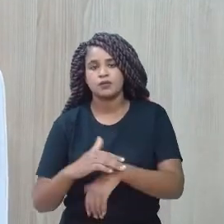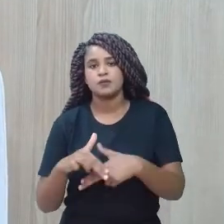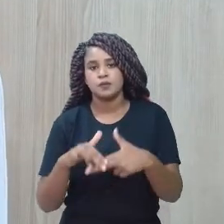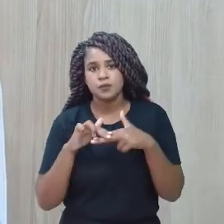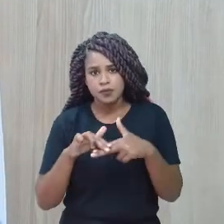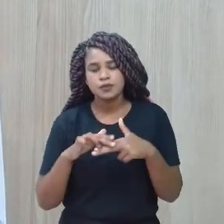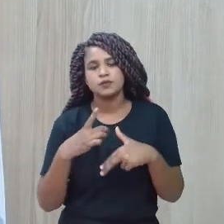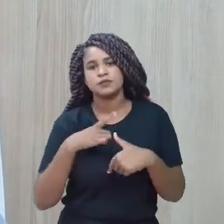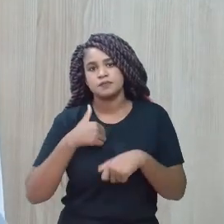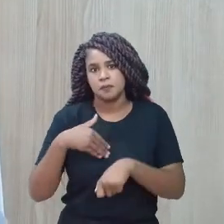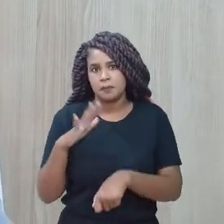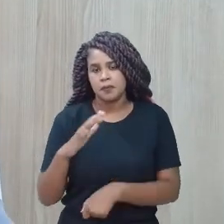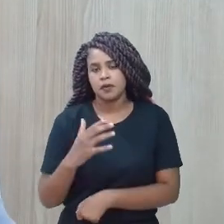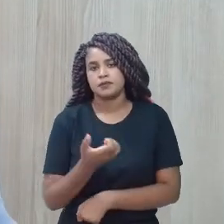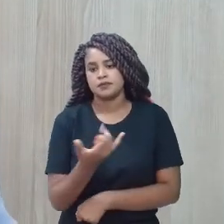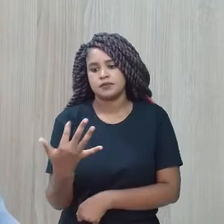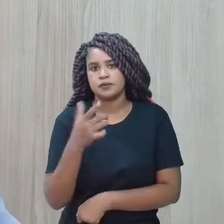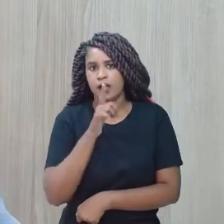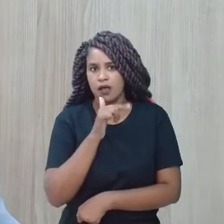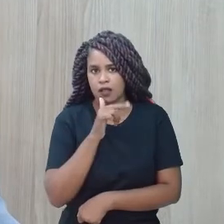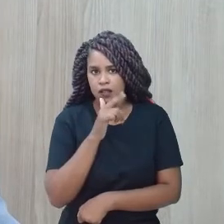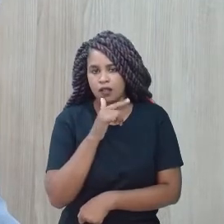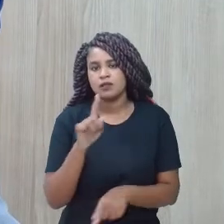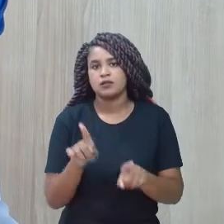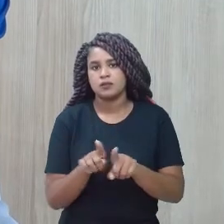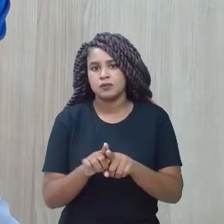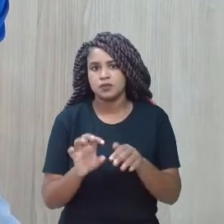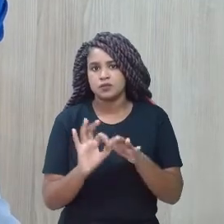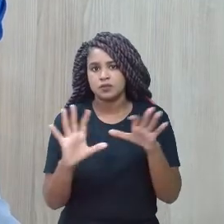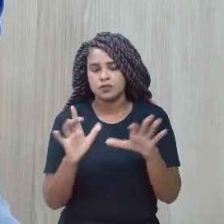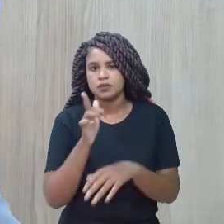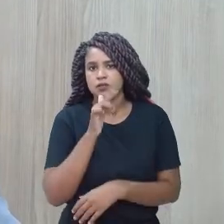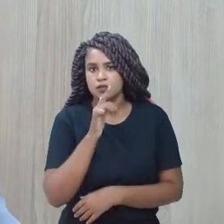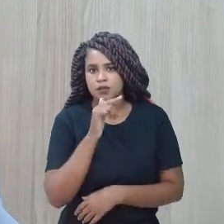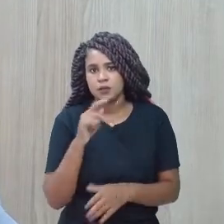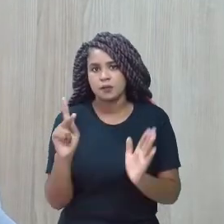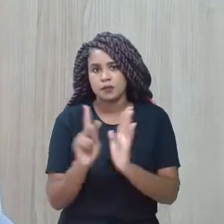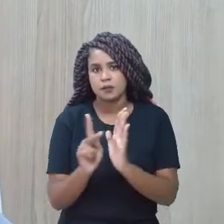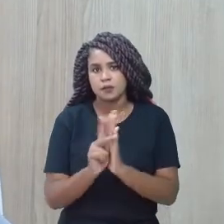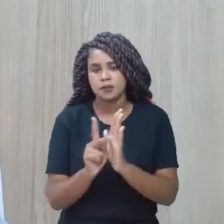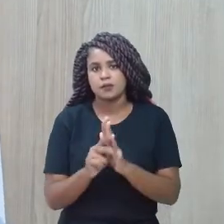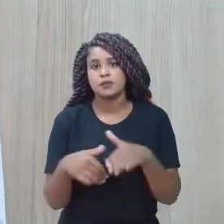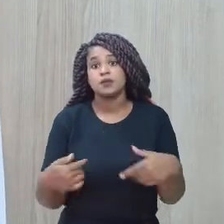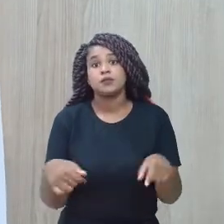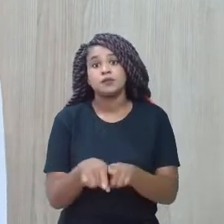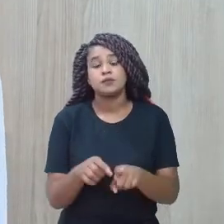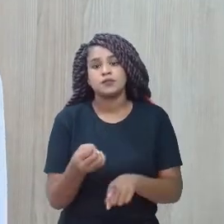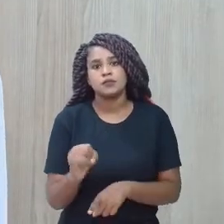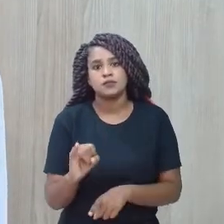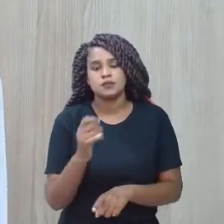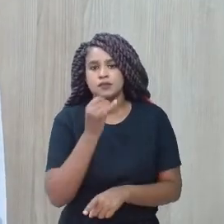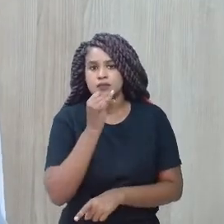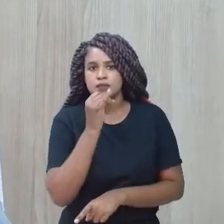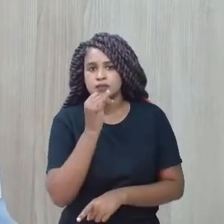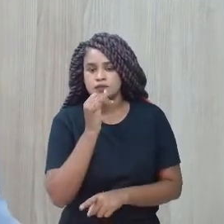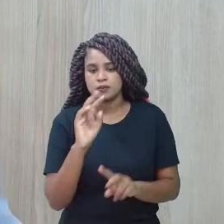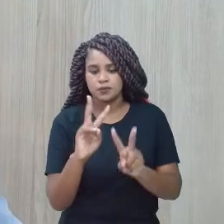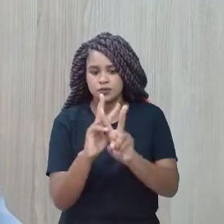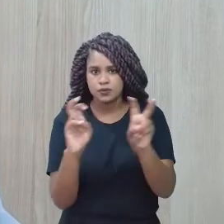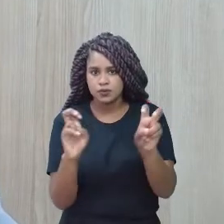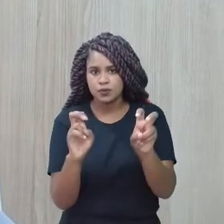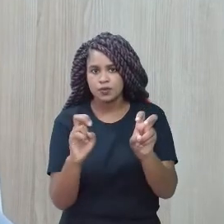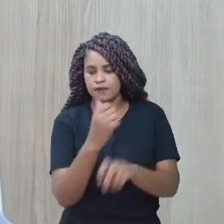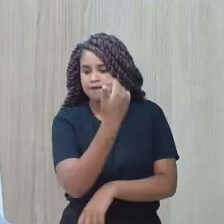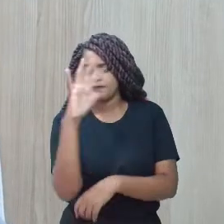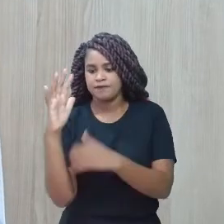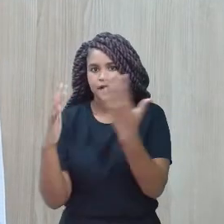grande concentração dessa disponibilidade hídrica. E se a gente também for ampliar um pouco, professor, a questão da